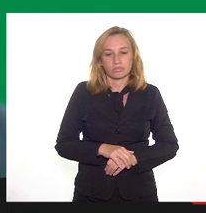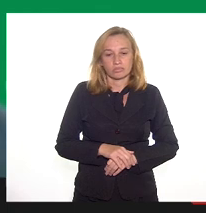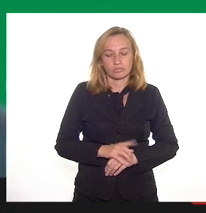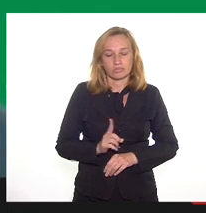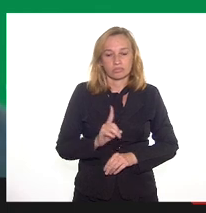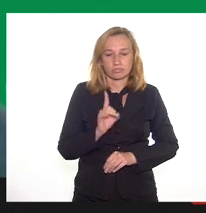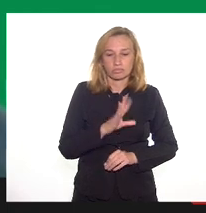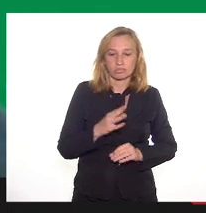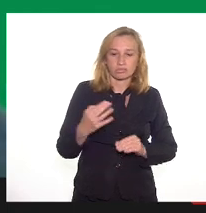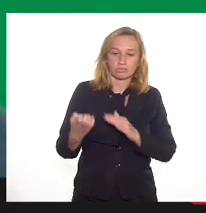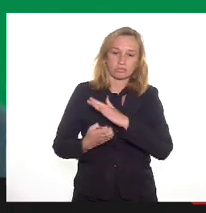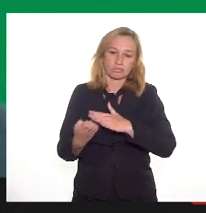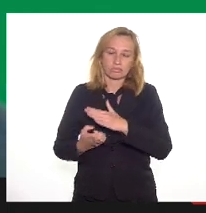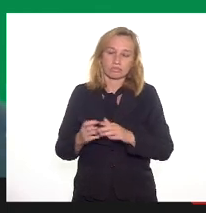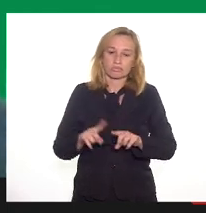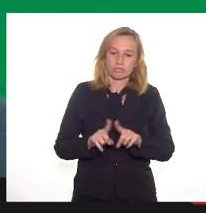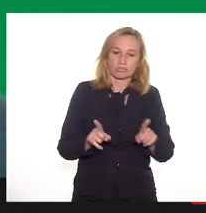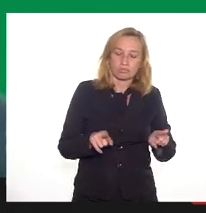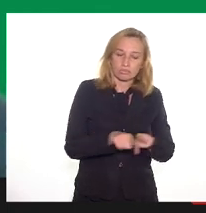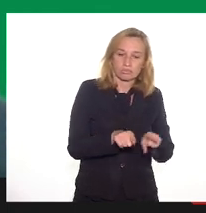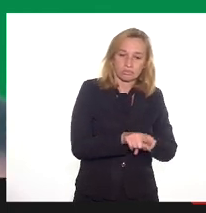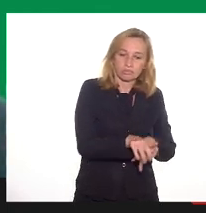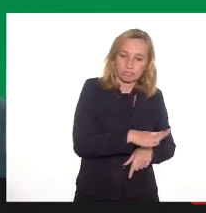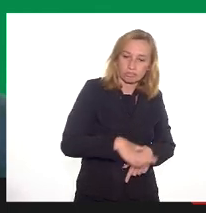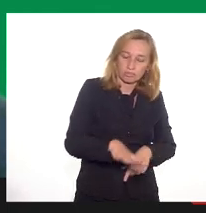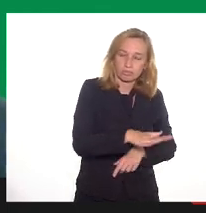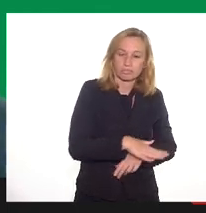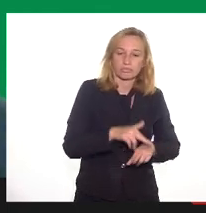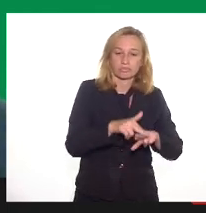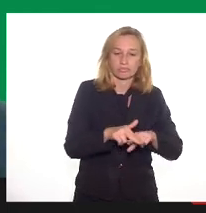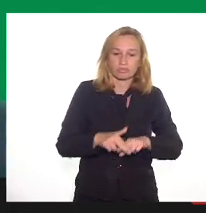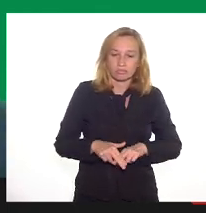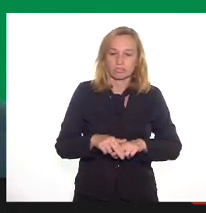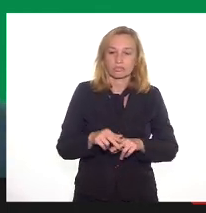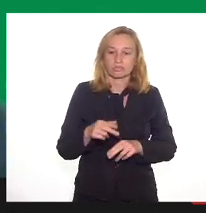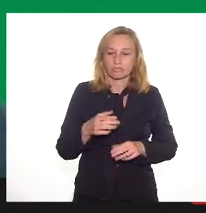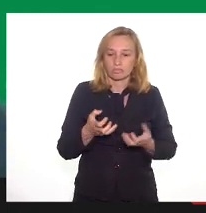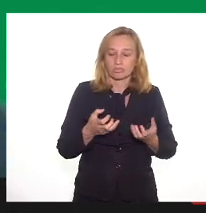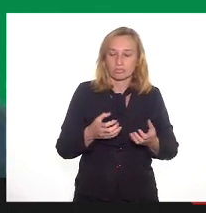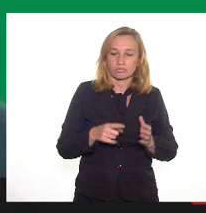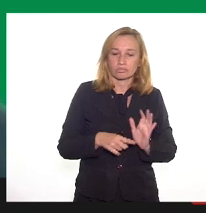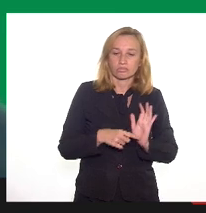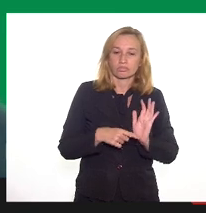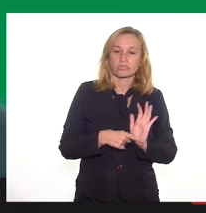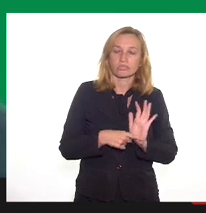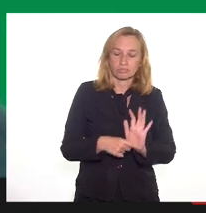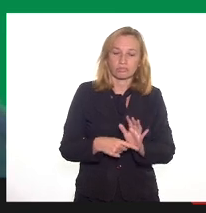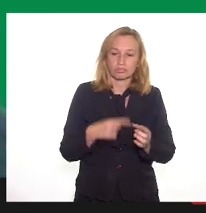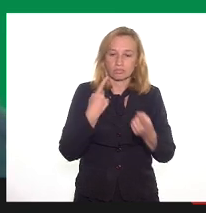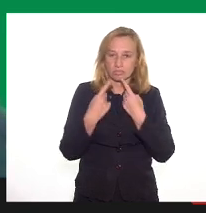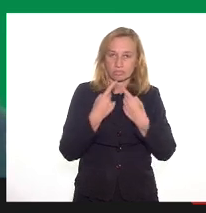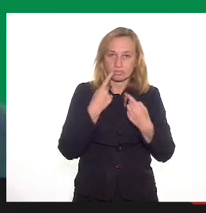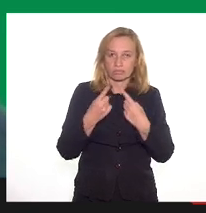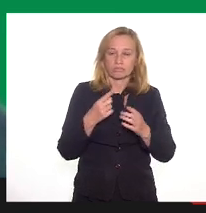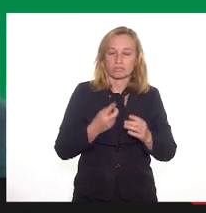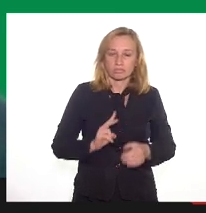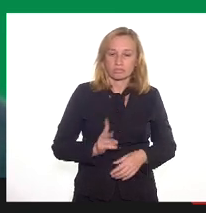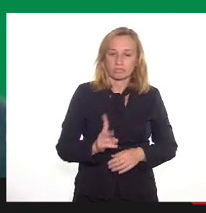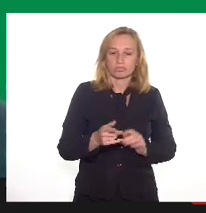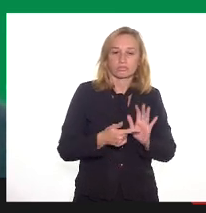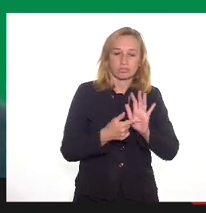não só pela empresa, mas pelo setor. Então, é com isso que a gente pretende contribuir com o debate, sempre trazendo números, né, sempre